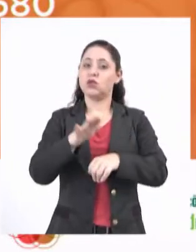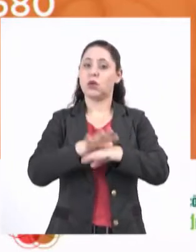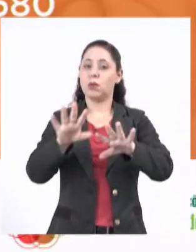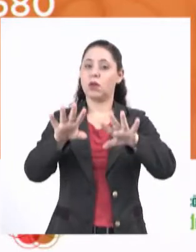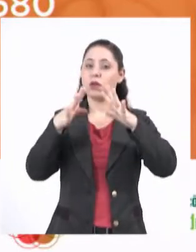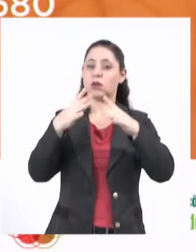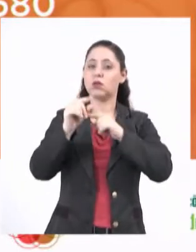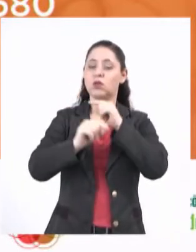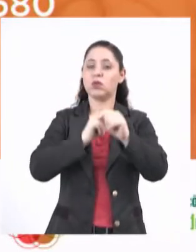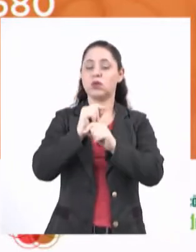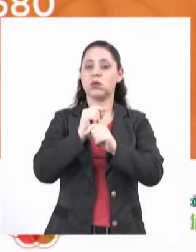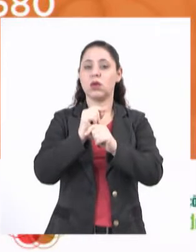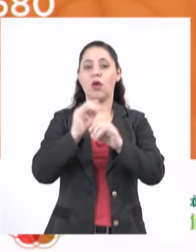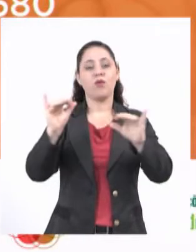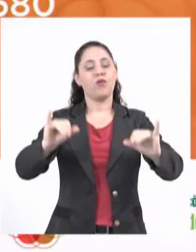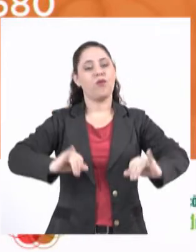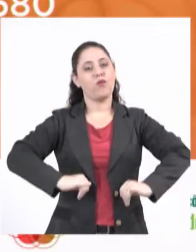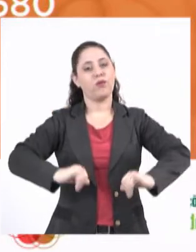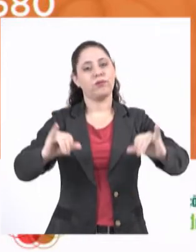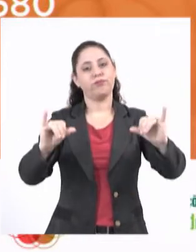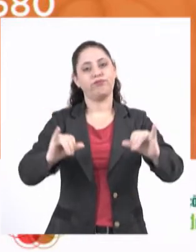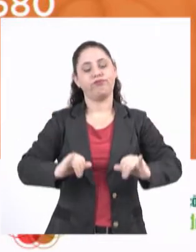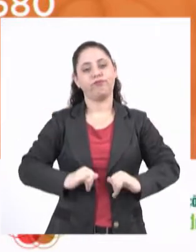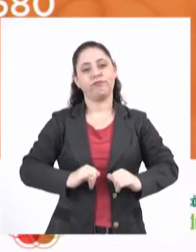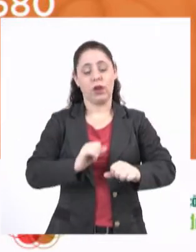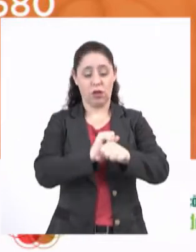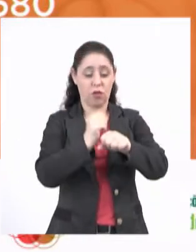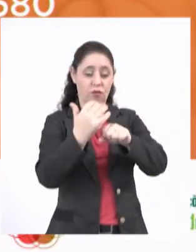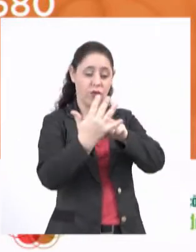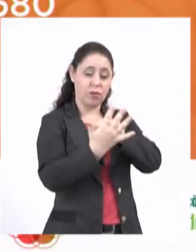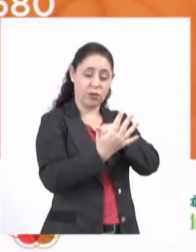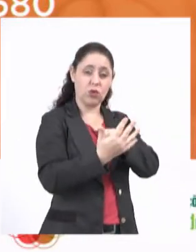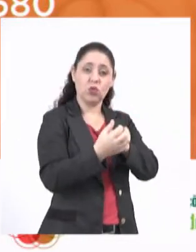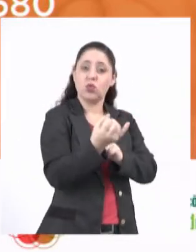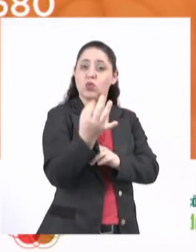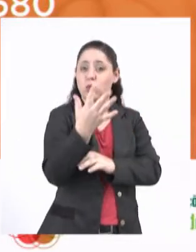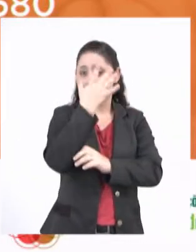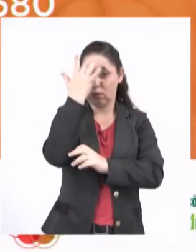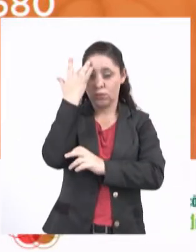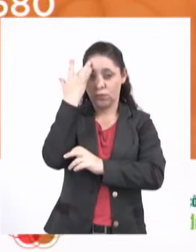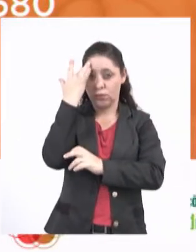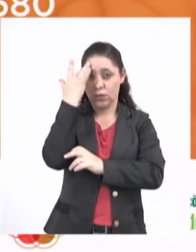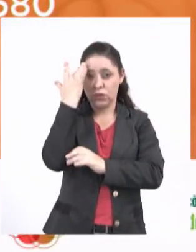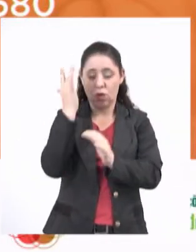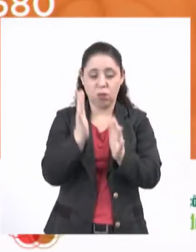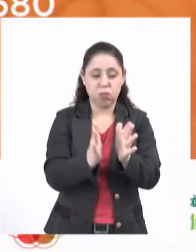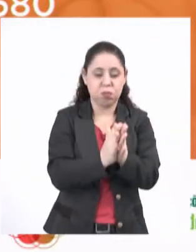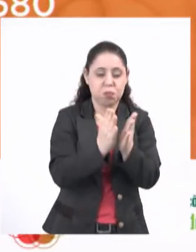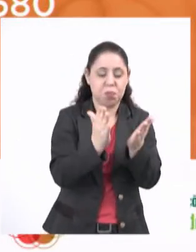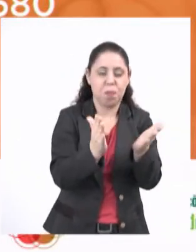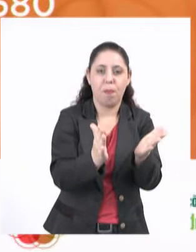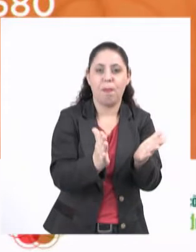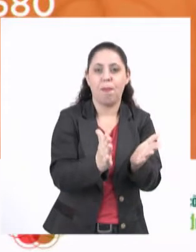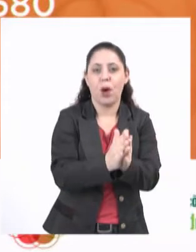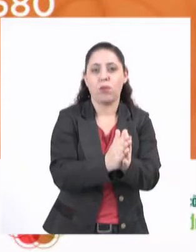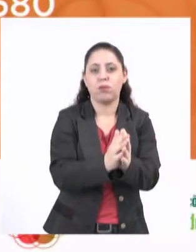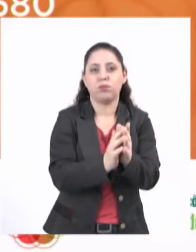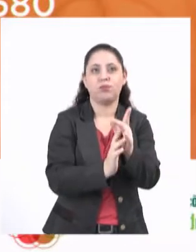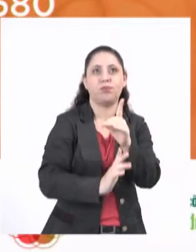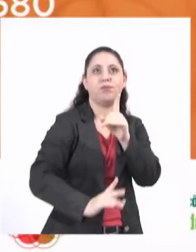atenção que pandemia dá fome, né? Durante a pandemia, o número de pessoas em situação de pobreza no Mato Grosso do Sul saltou